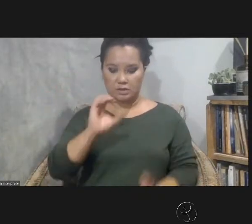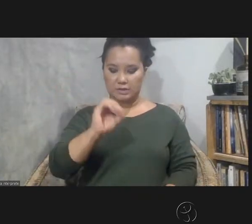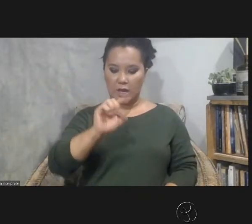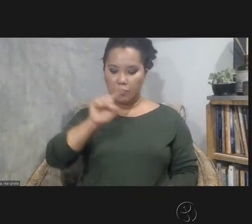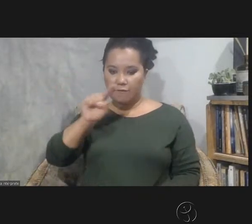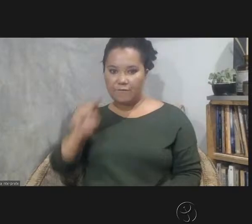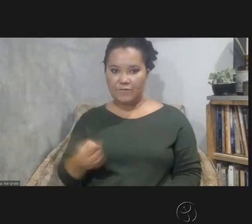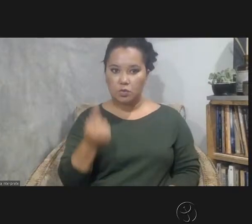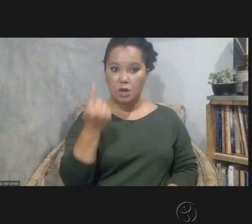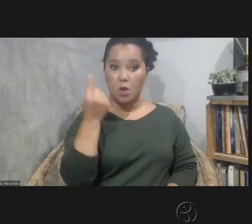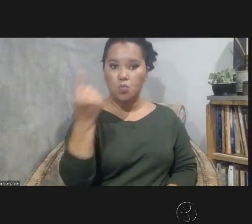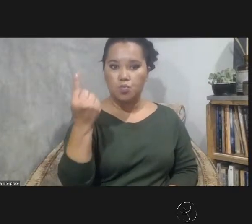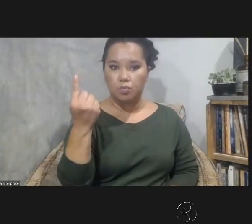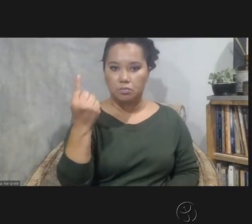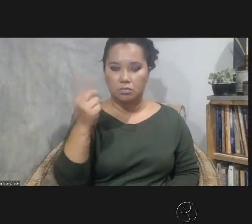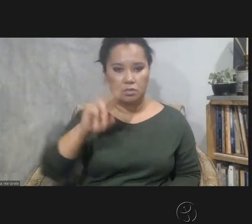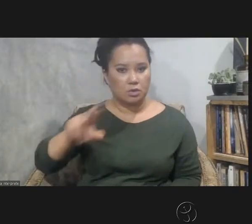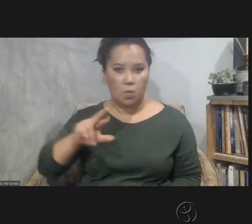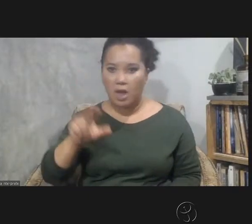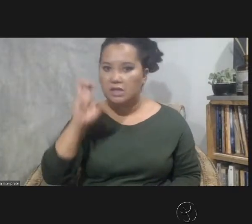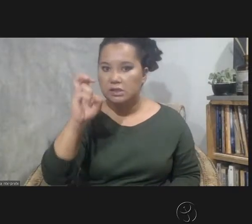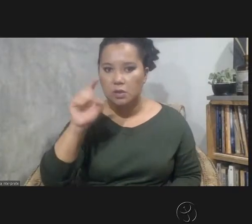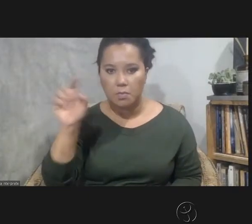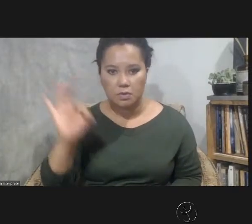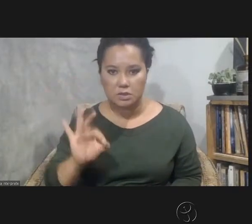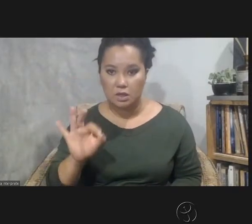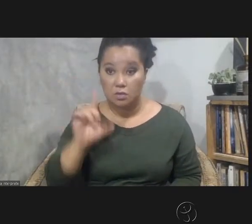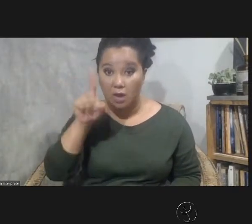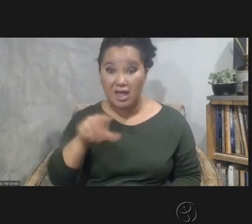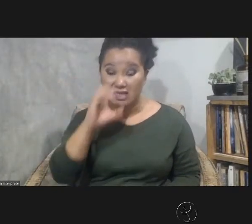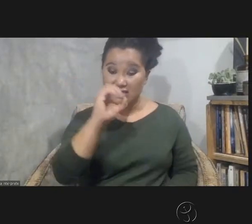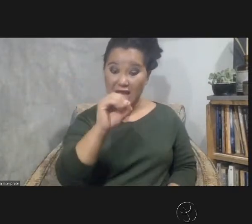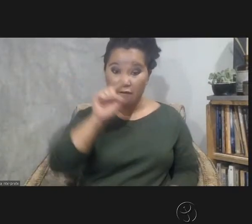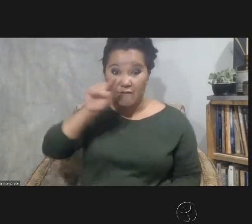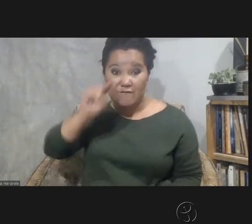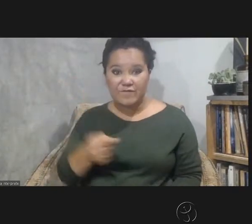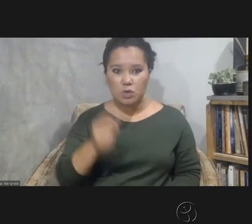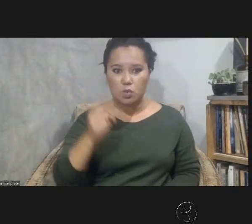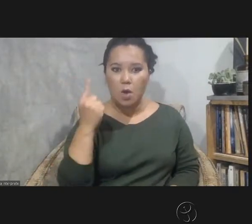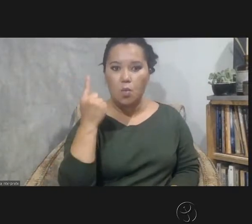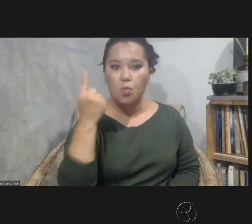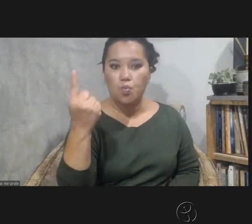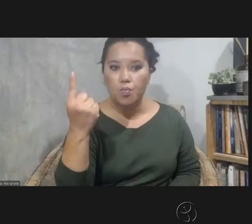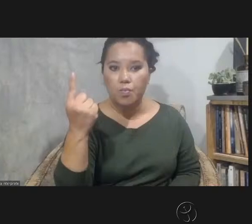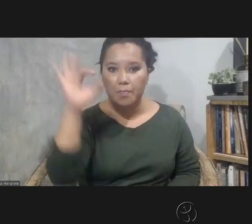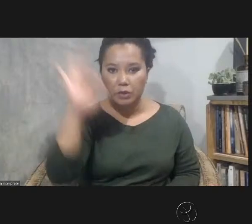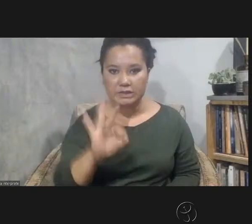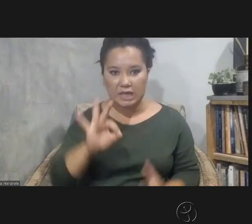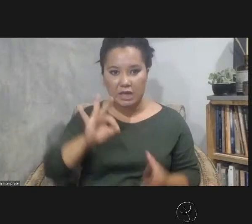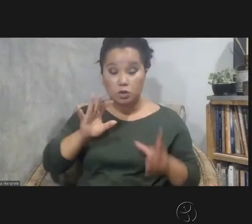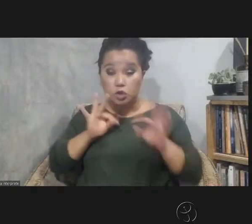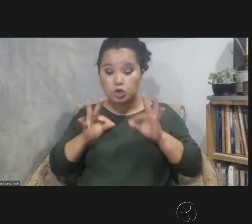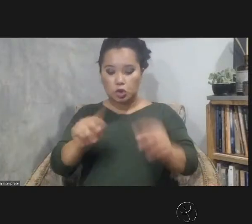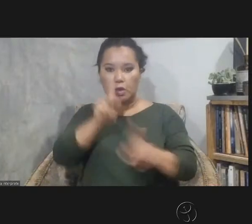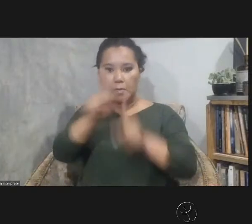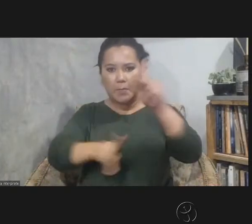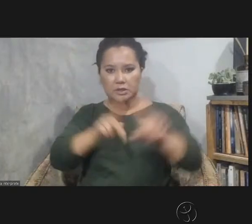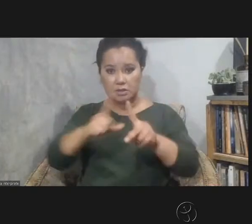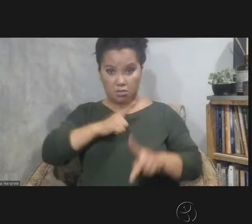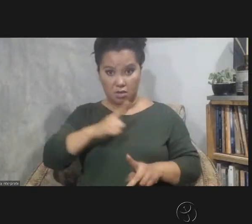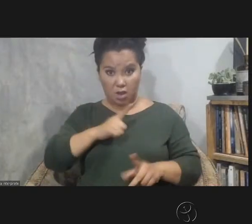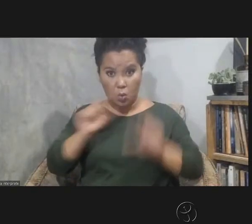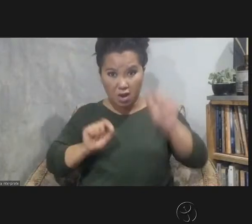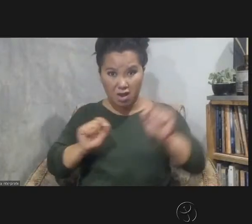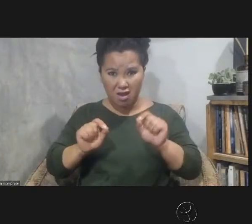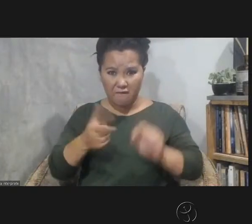tem 20% da riqueza. É o dobro do que tinham quando